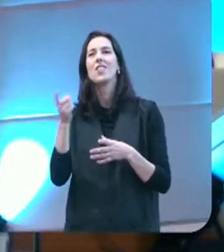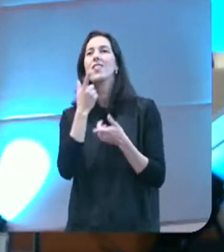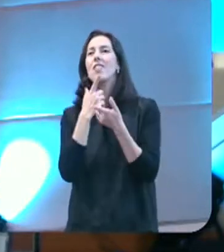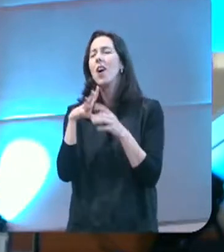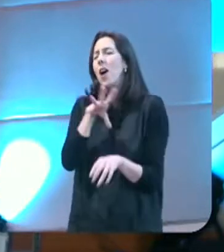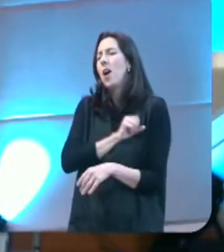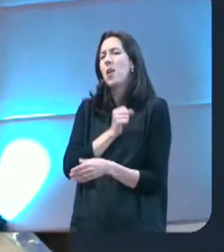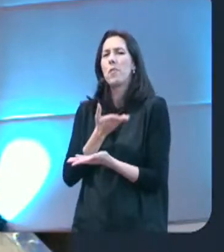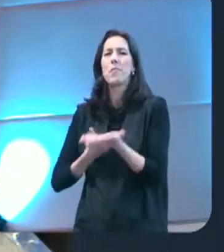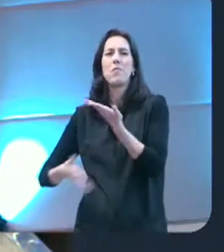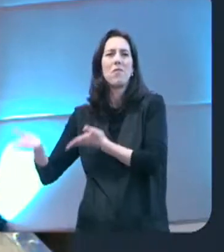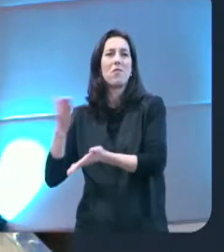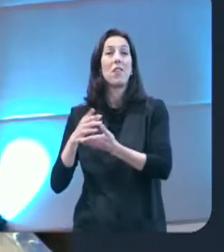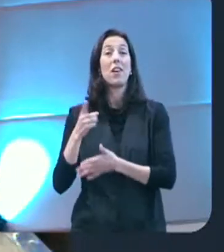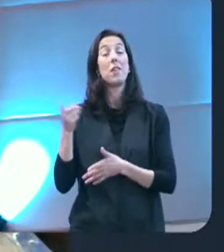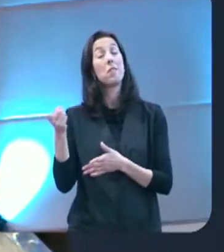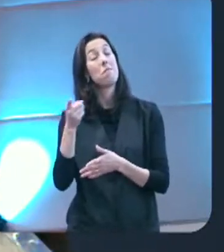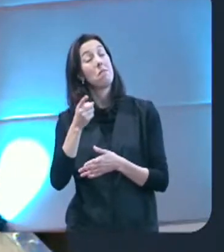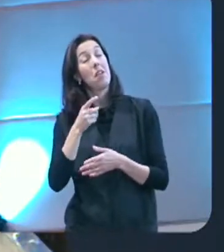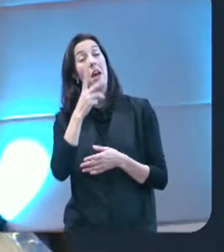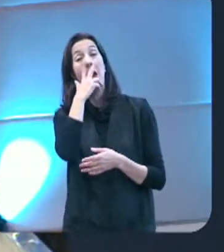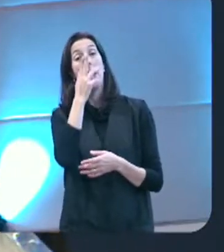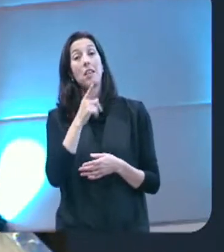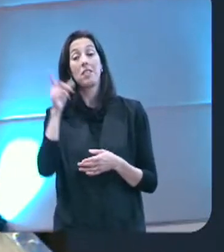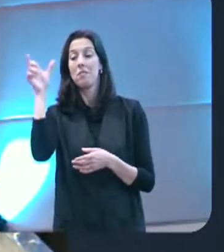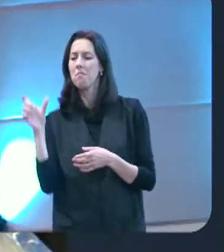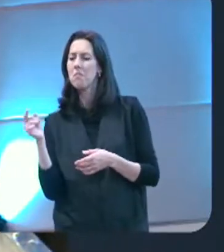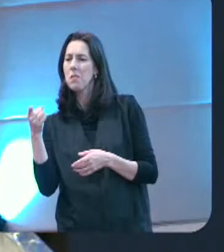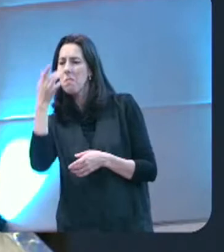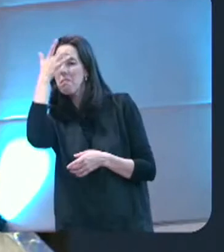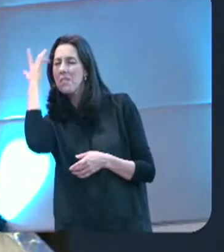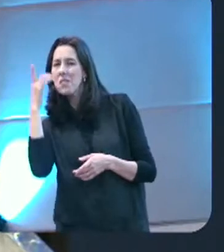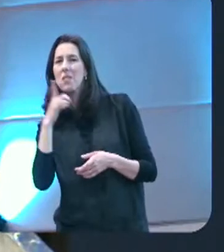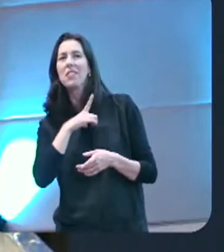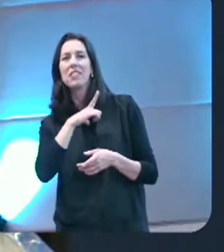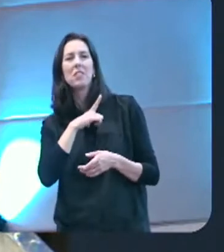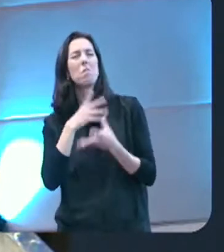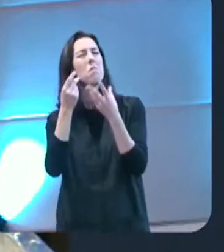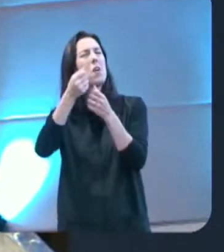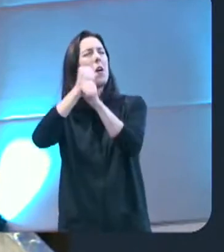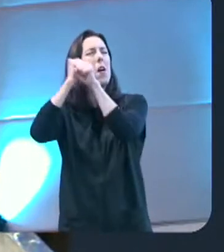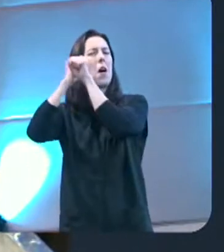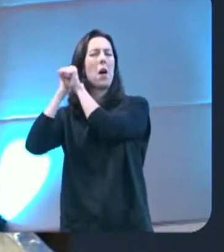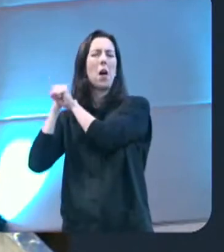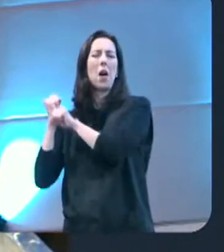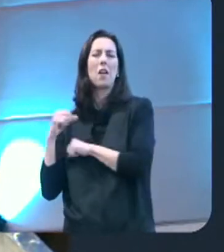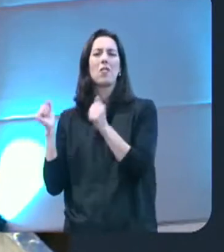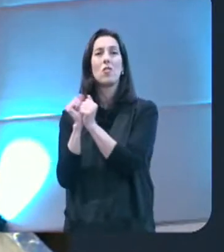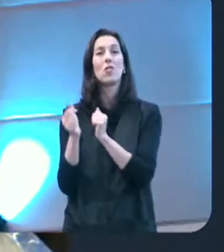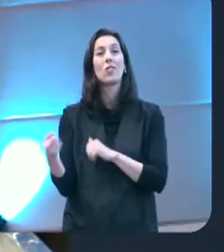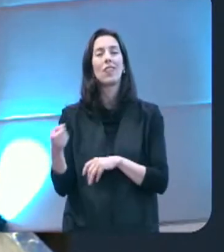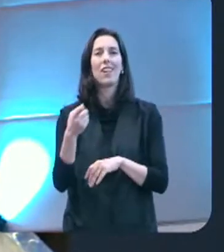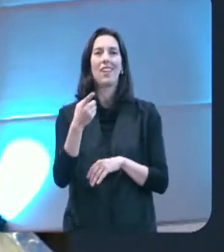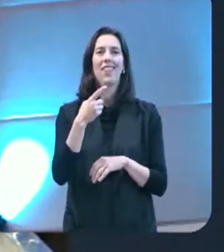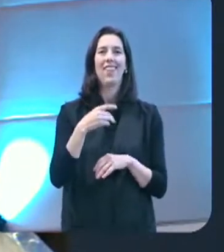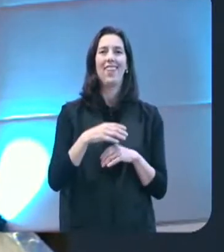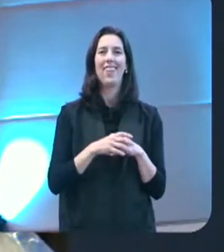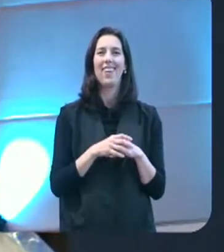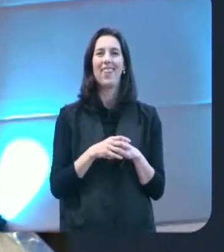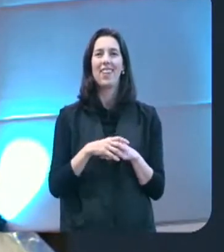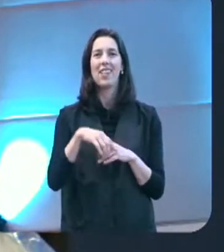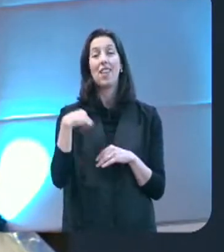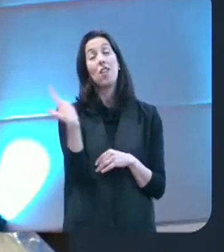parece que já estão connosco há muitos anos. Eu não sei se nós vamos ter coragem de um dia os